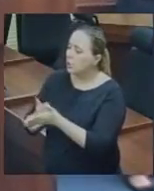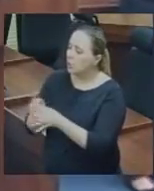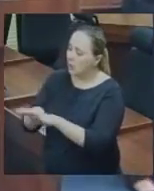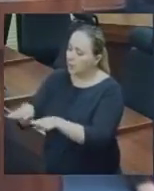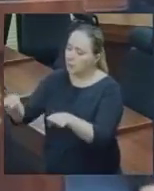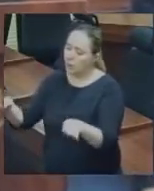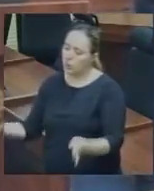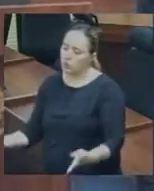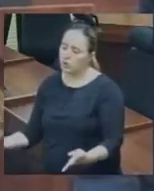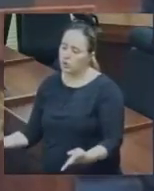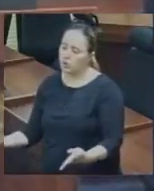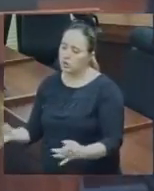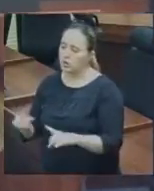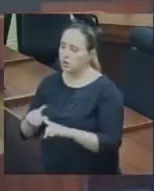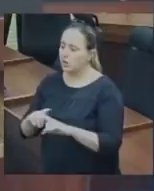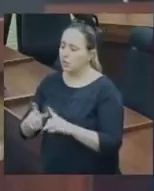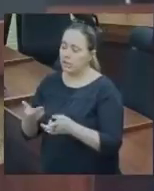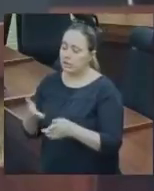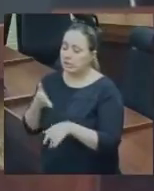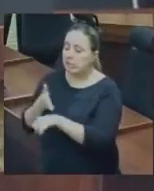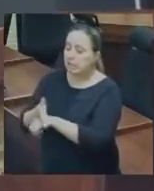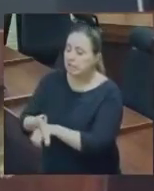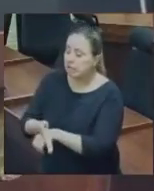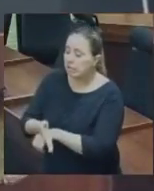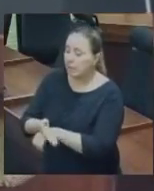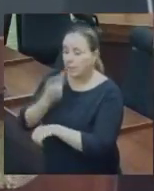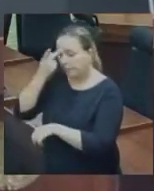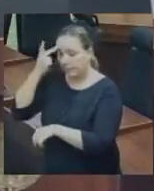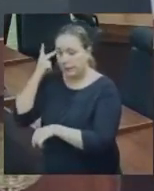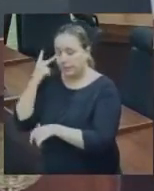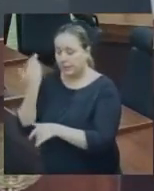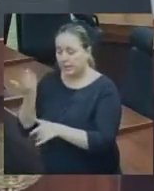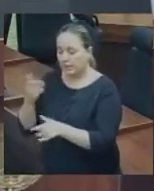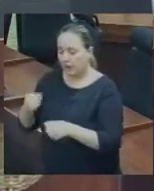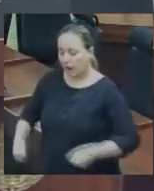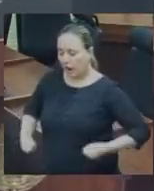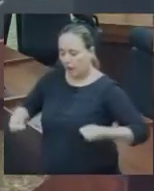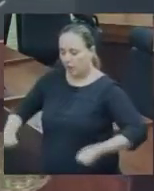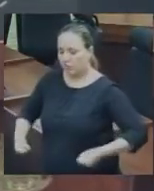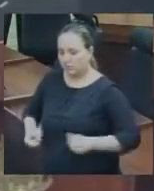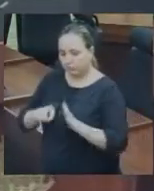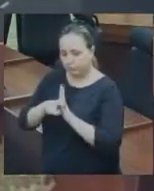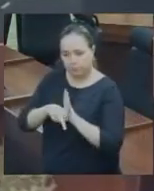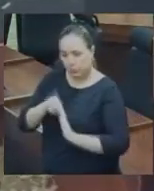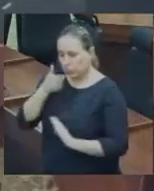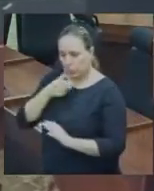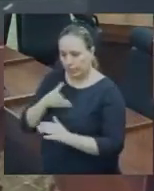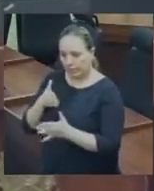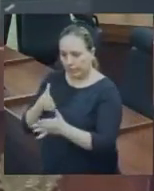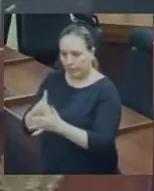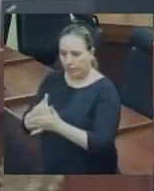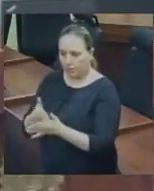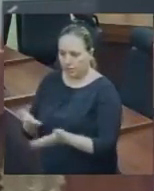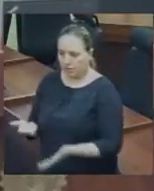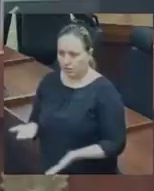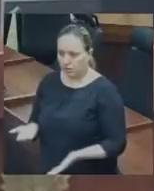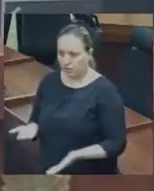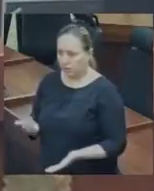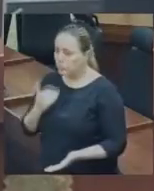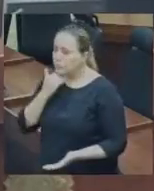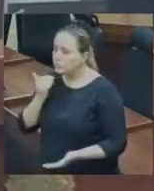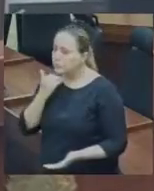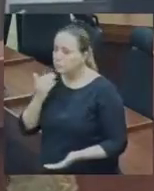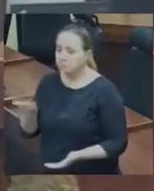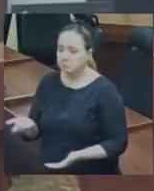a pessoa dê na pode entrar que a pessoa com o cadeirante não vai conseguir é ficar próximo o suficiente do